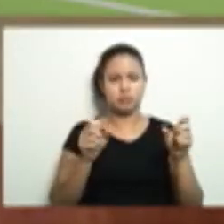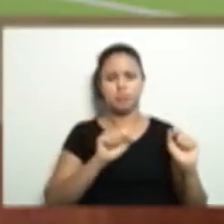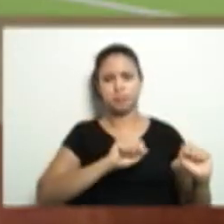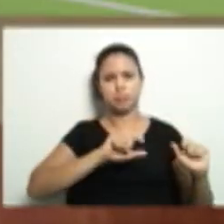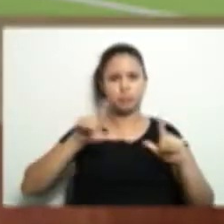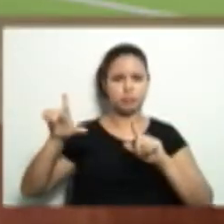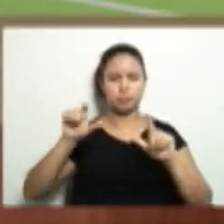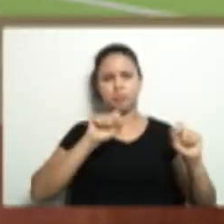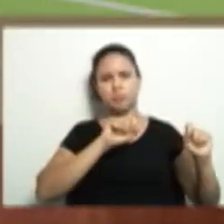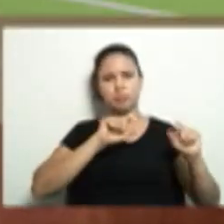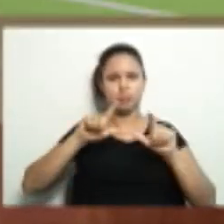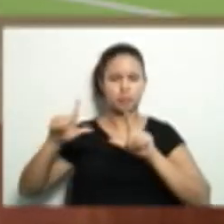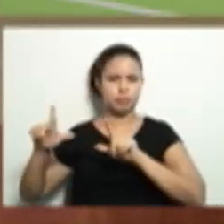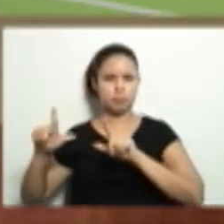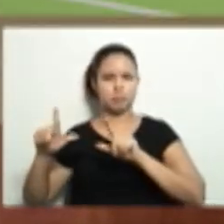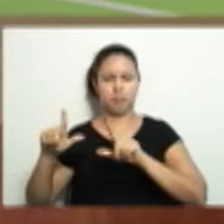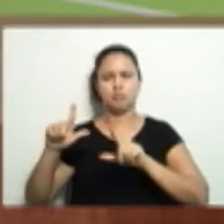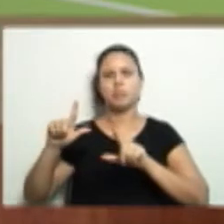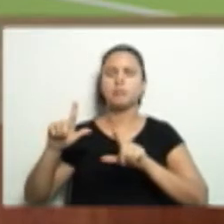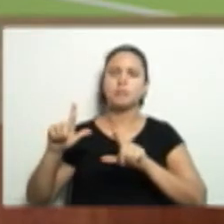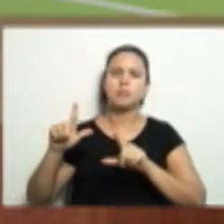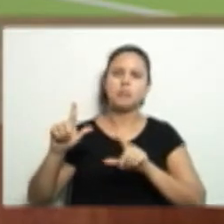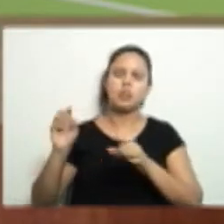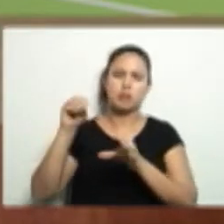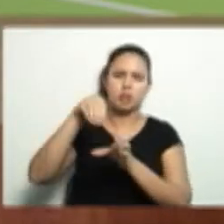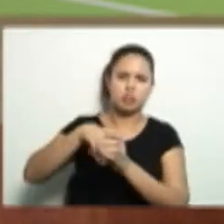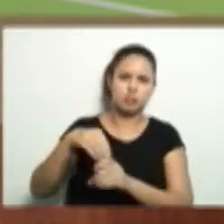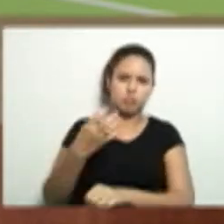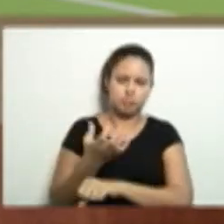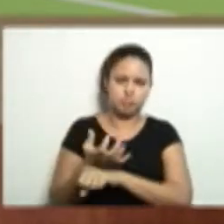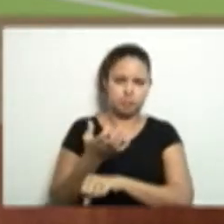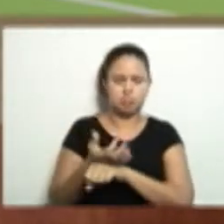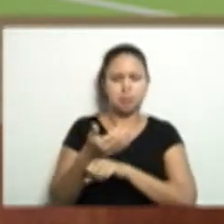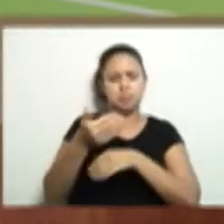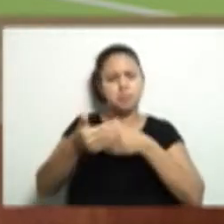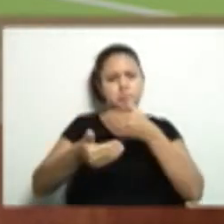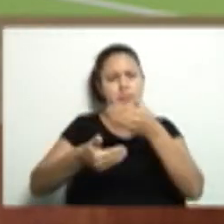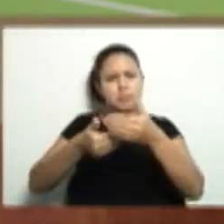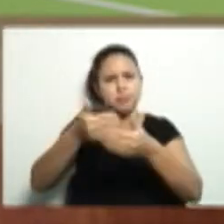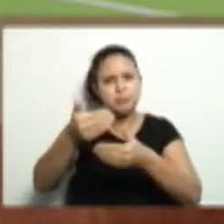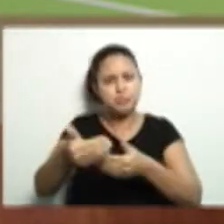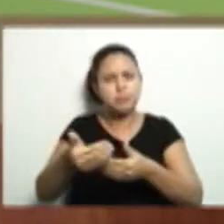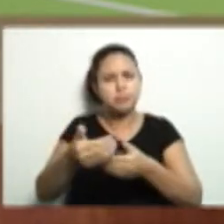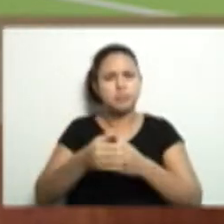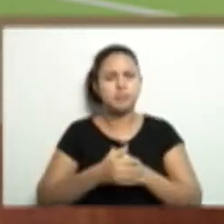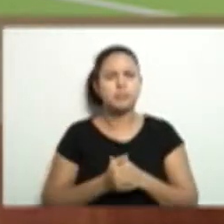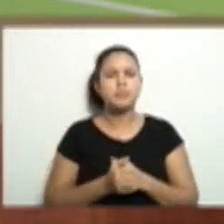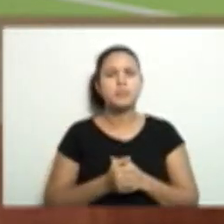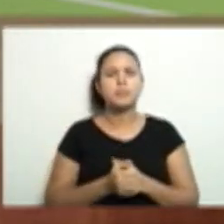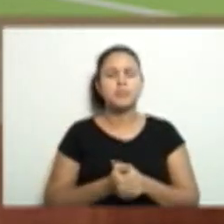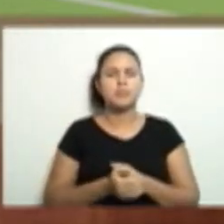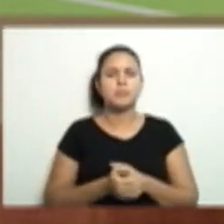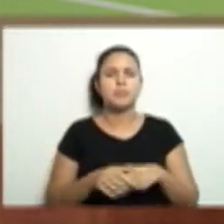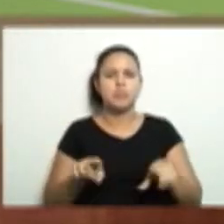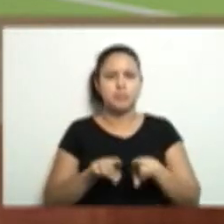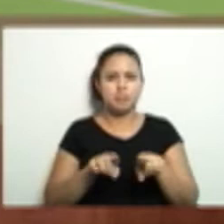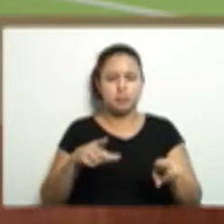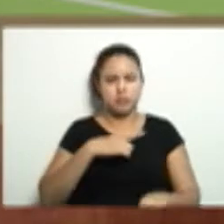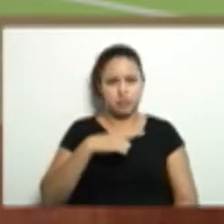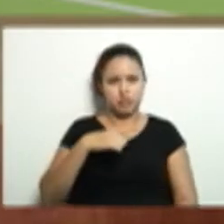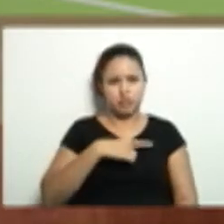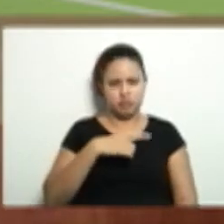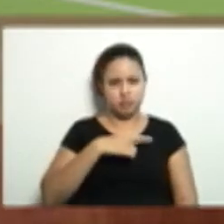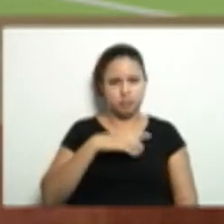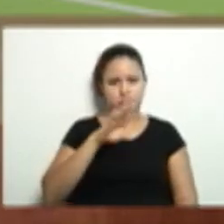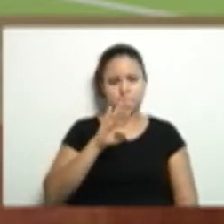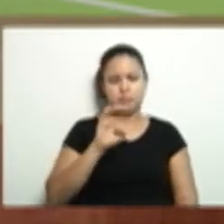parte da disciplina sobre os processos produtivos, que no que se trata dos bens, existem os processos produtivos que só existem em